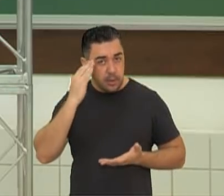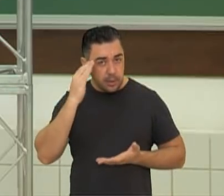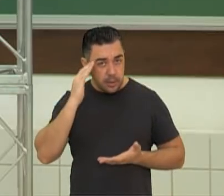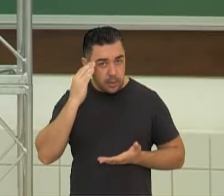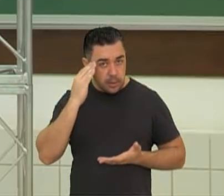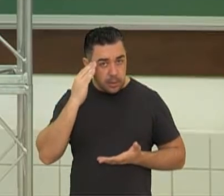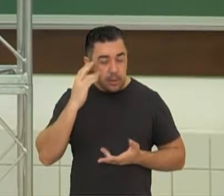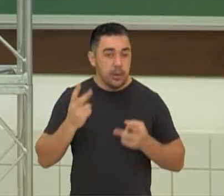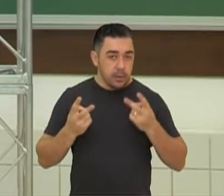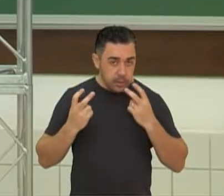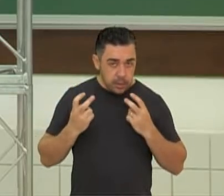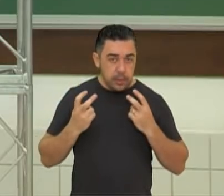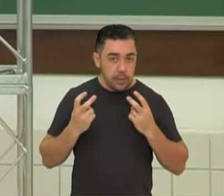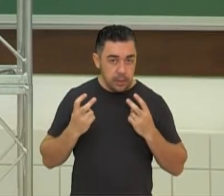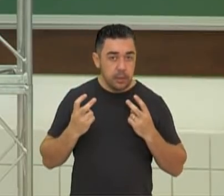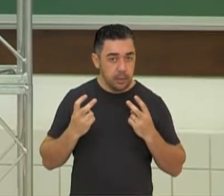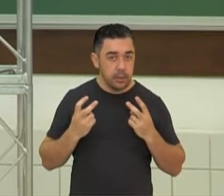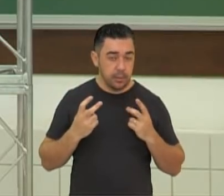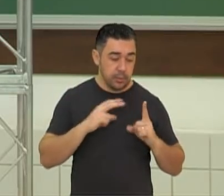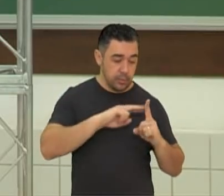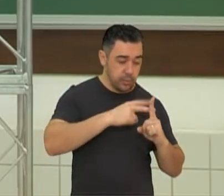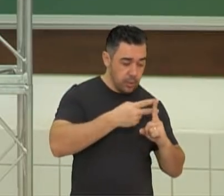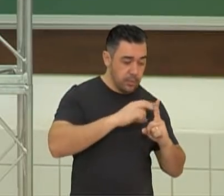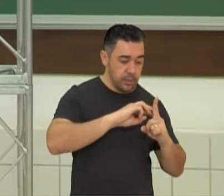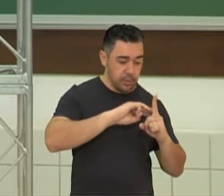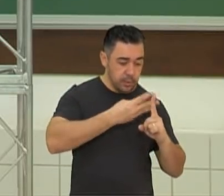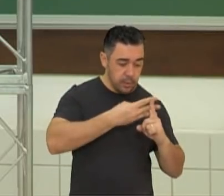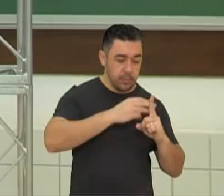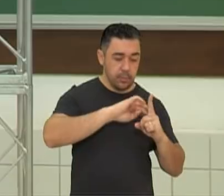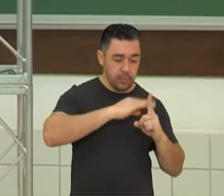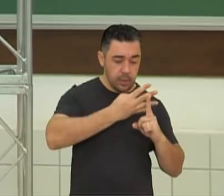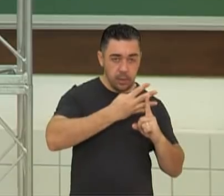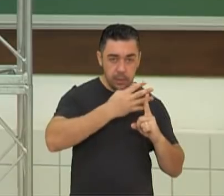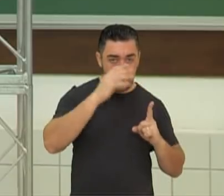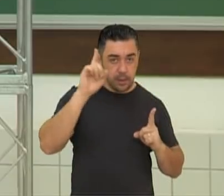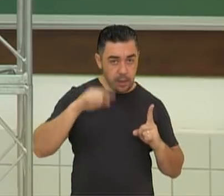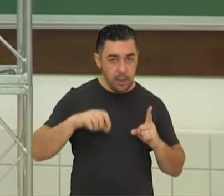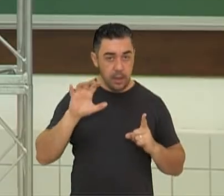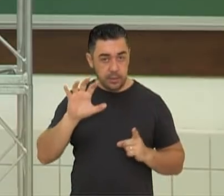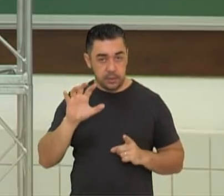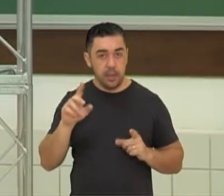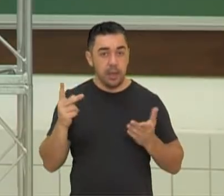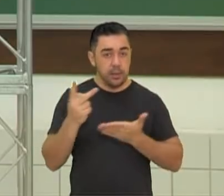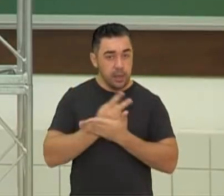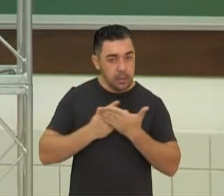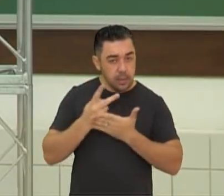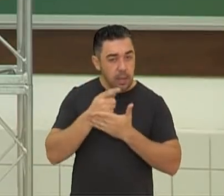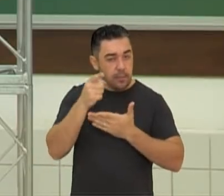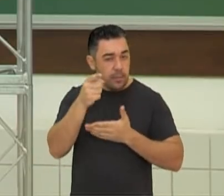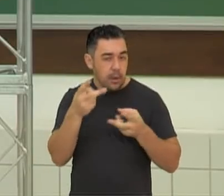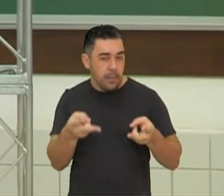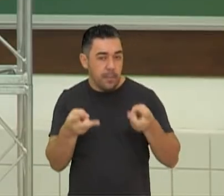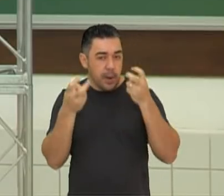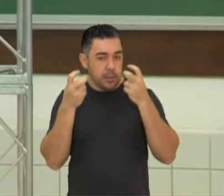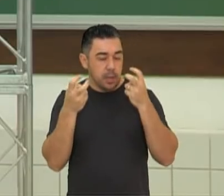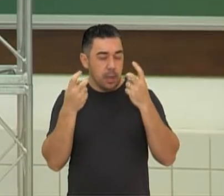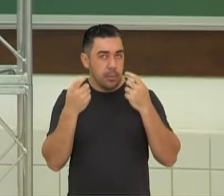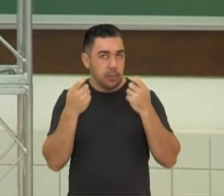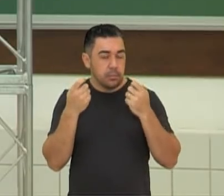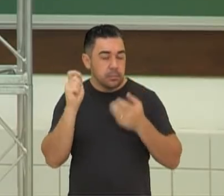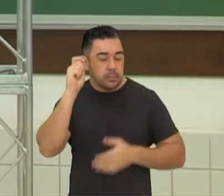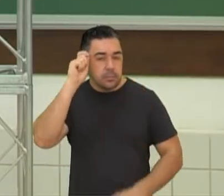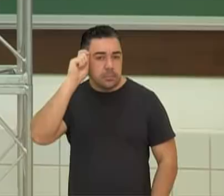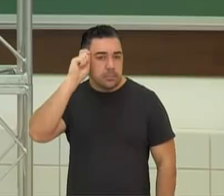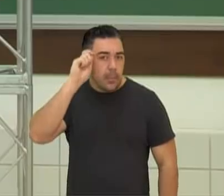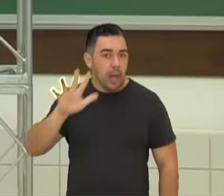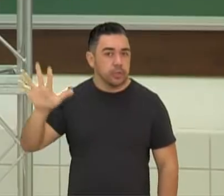retângulos de tamanho inicial AB, de área inicial AB. Tá? Então a gente faz isso com desenho, mas é importante que você perceba isso sem fazer desenho. Porque